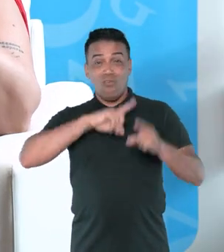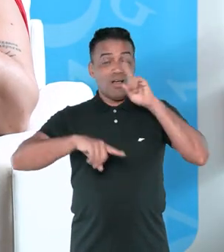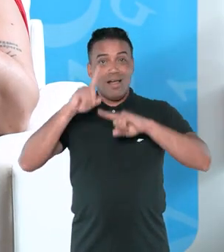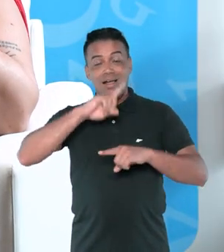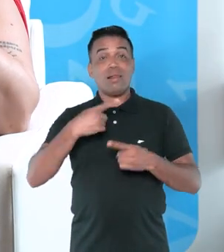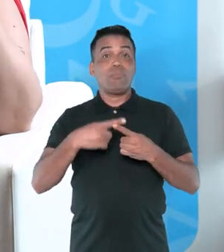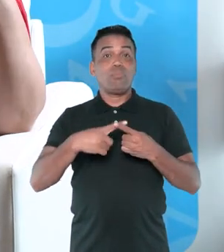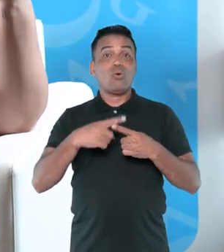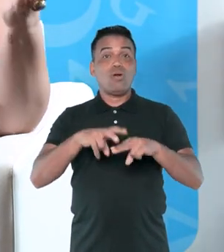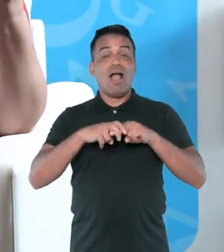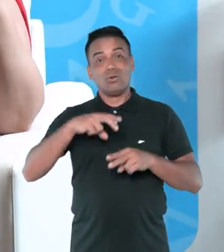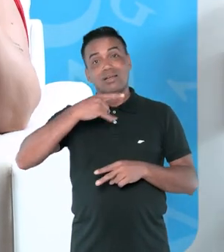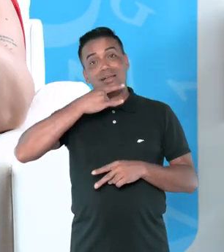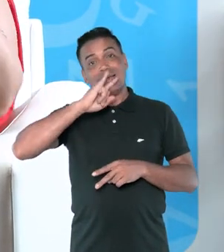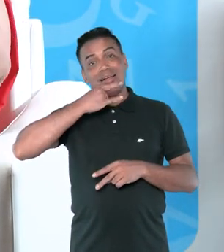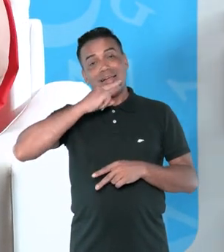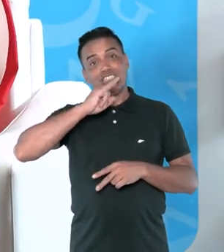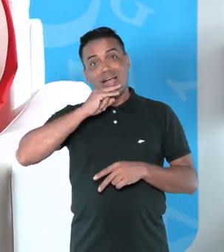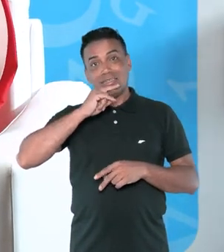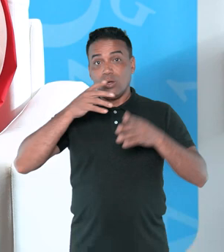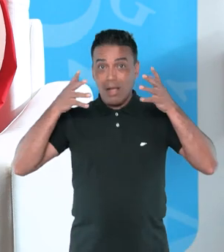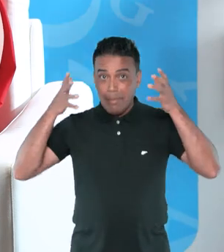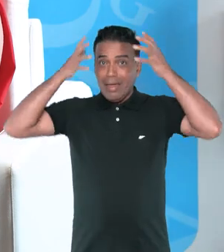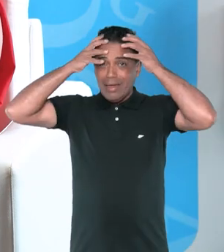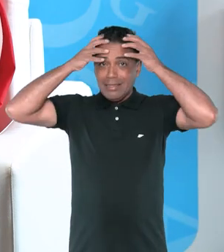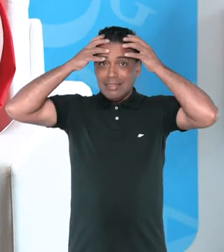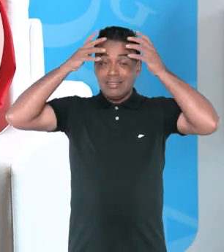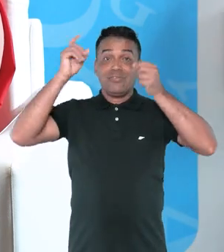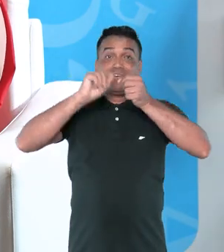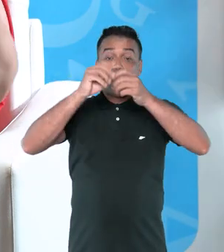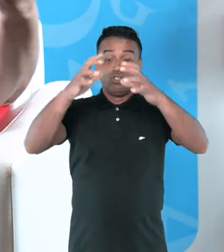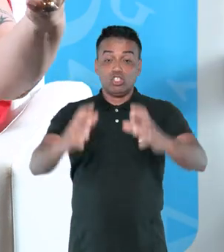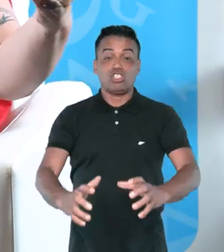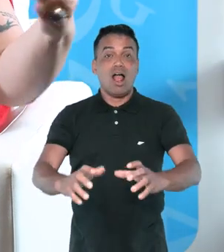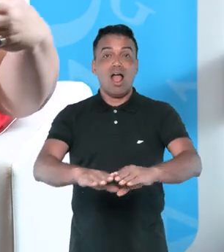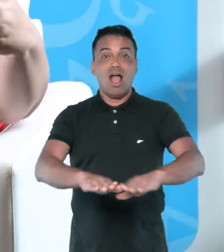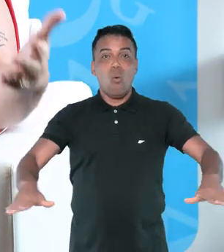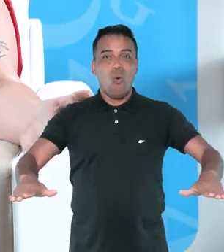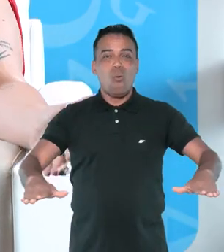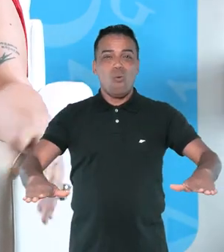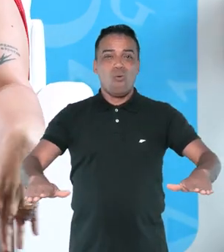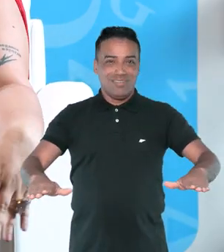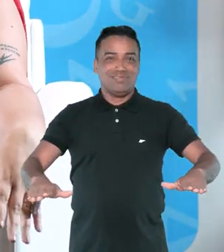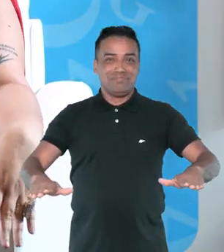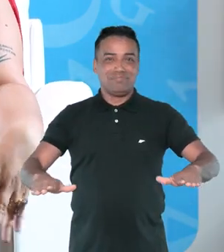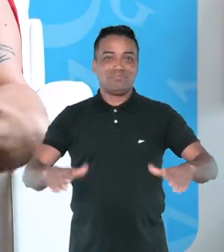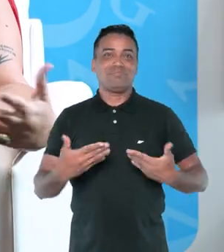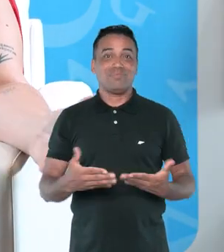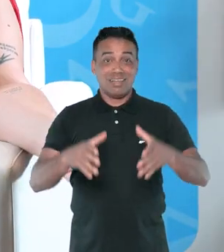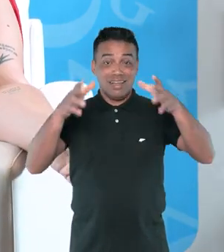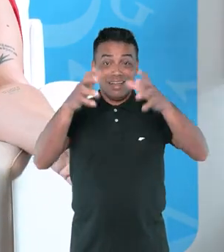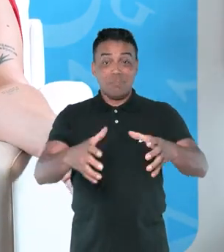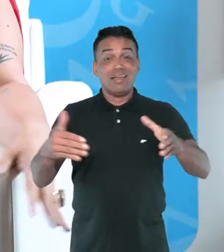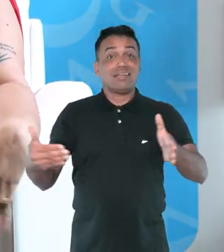cachaça, e fez com que a cabeça não fosse montada em cima do corpo, ela ficou no chão, é uma cabeça do tamanho assim, metade dessa sala. E a cabeça